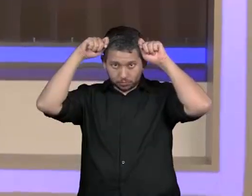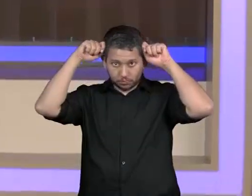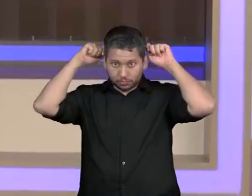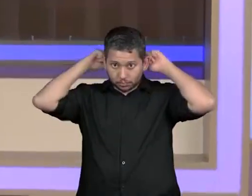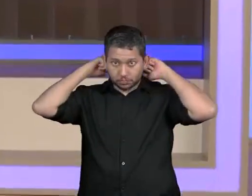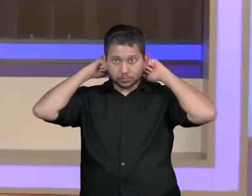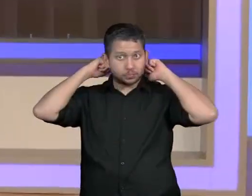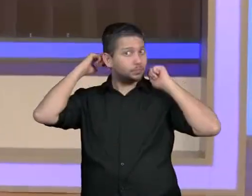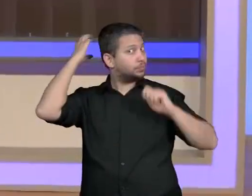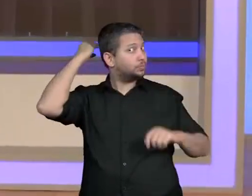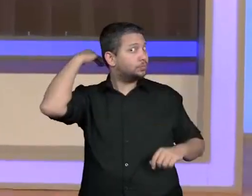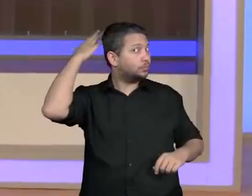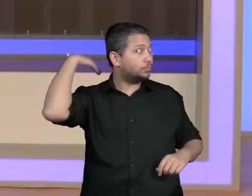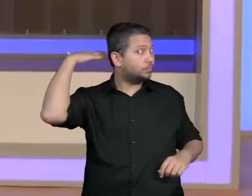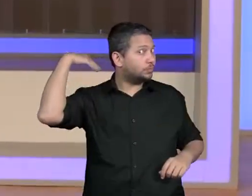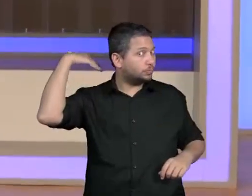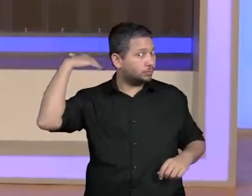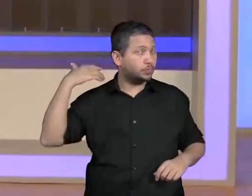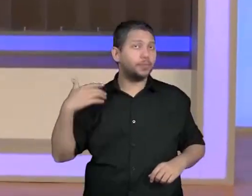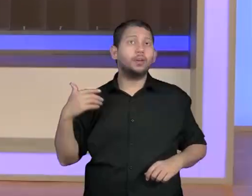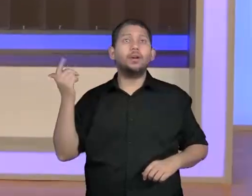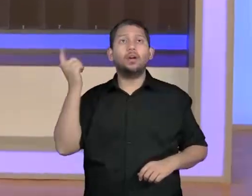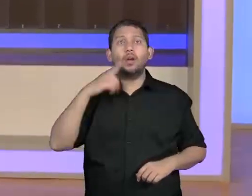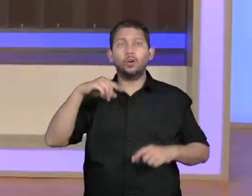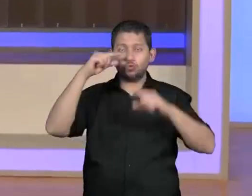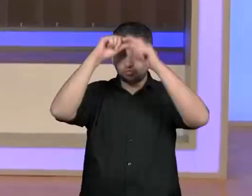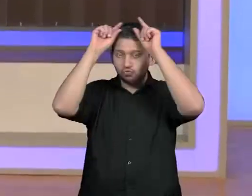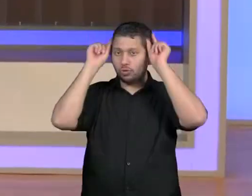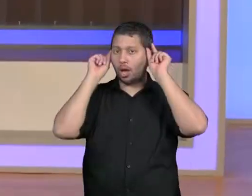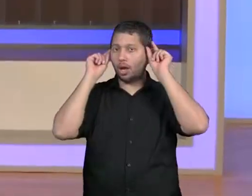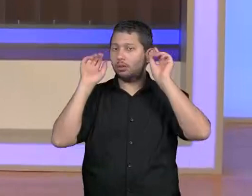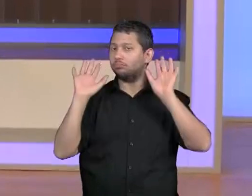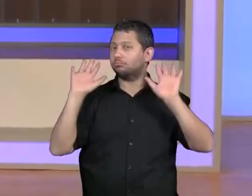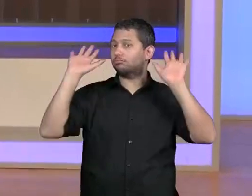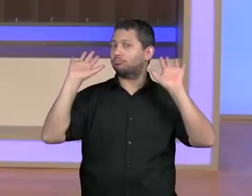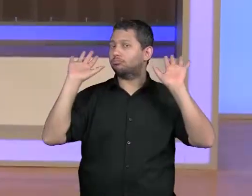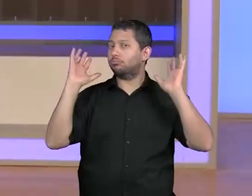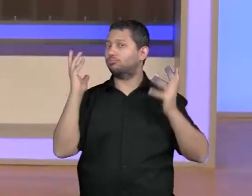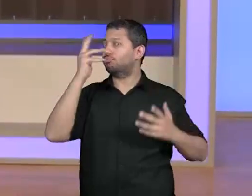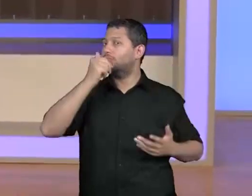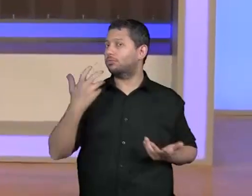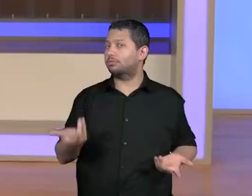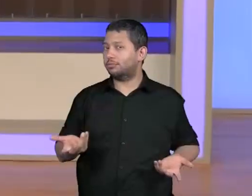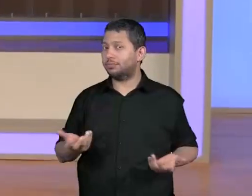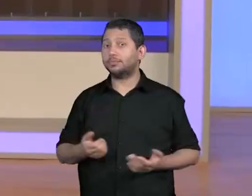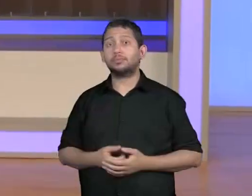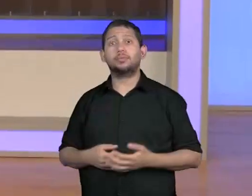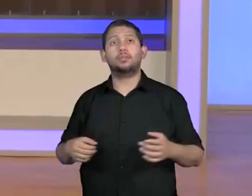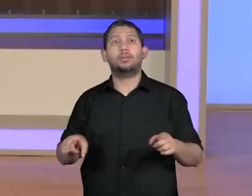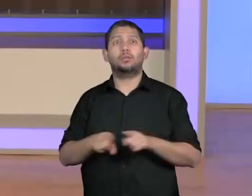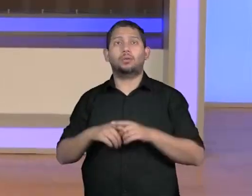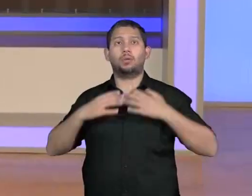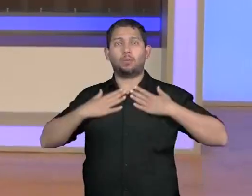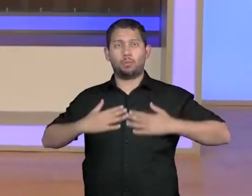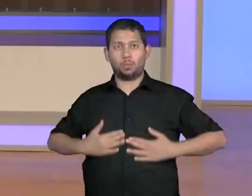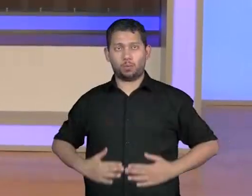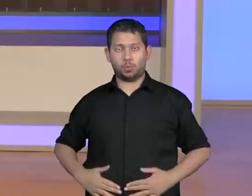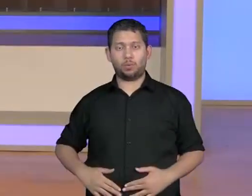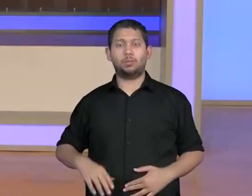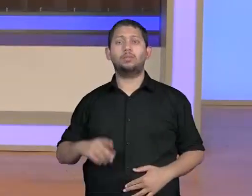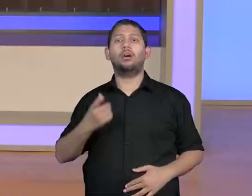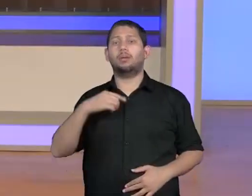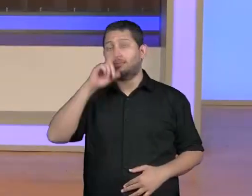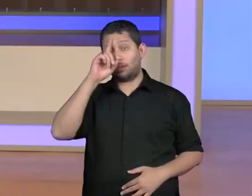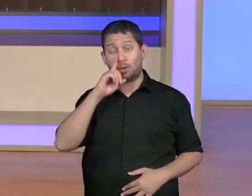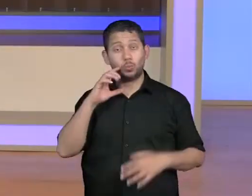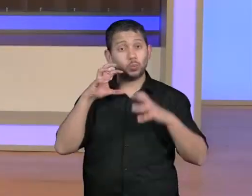rabo de cavalo. Coloquei uma tiara para dar um tchan no look de hoje. Estou com uma blusa cor mostarda e